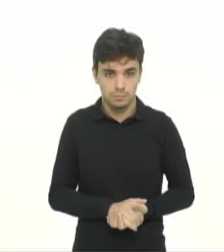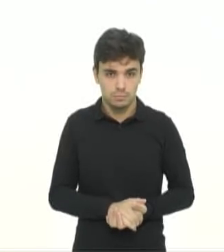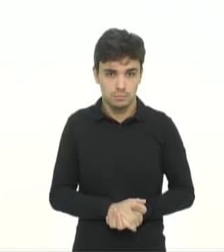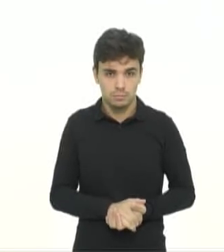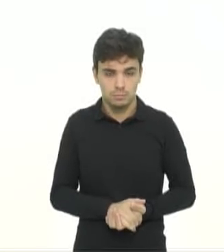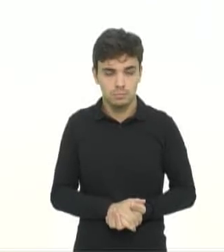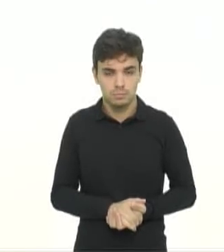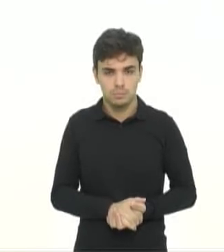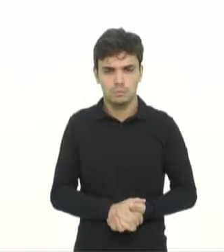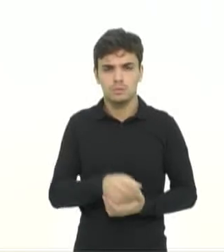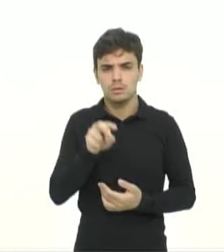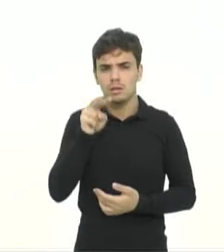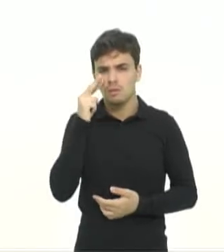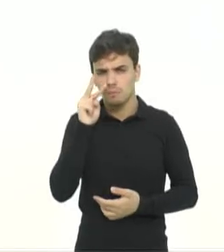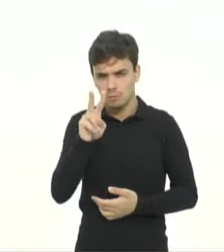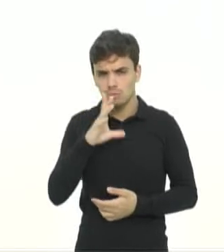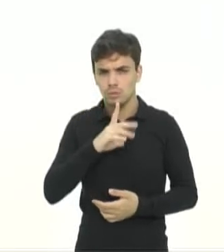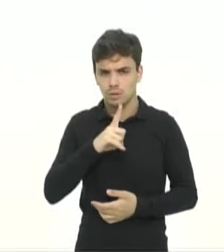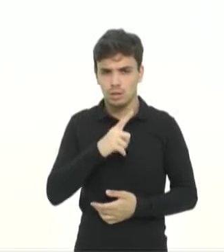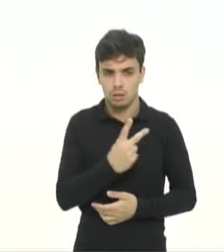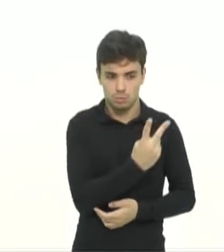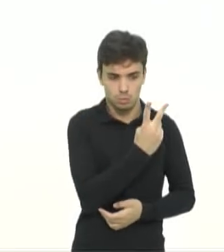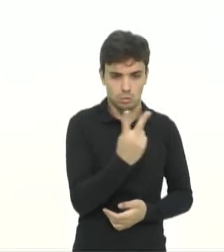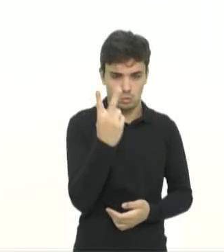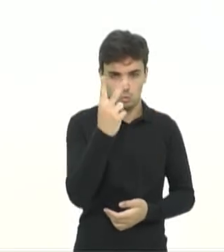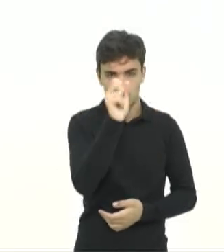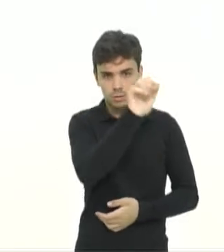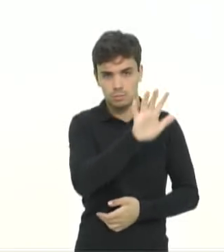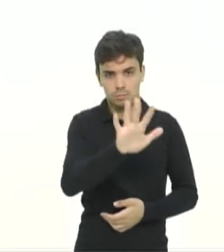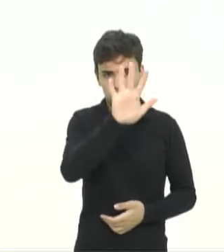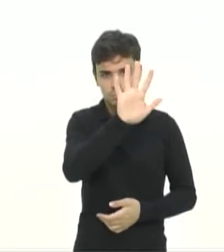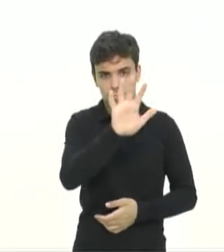Vocês viram que já teve duas imagens desse artista, não teve?